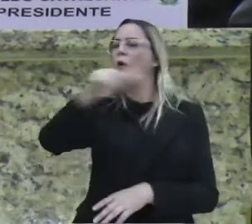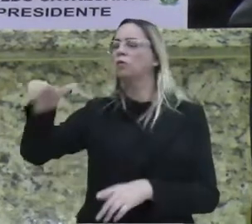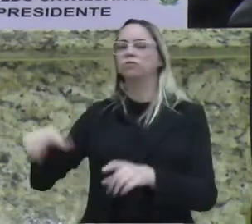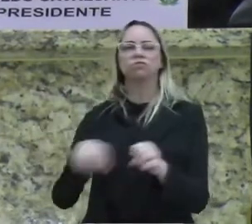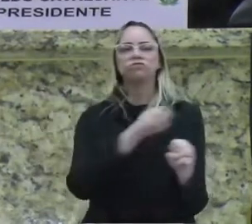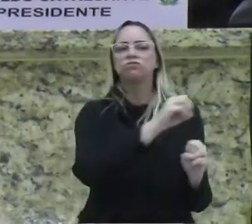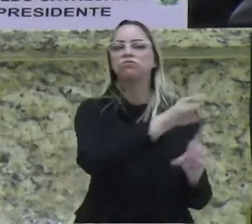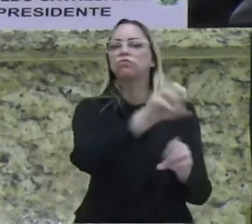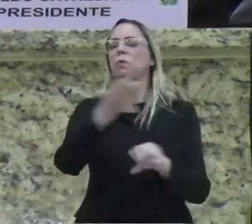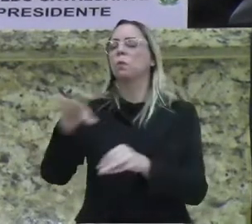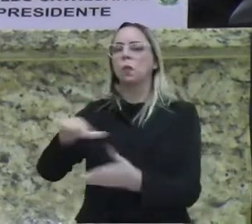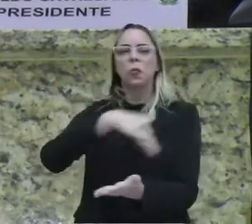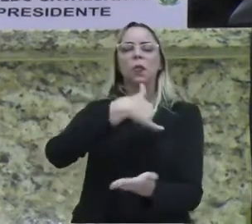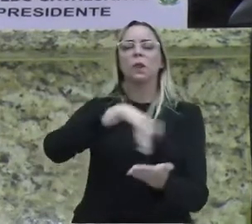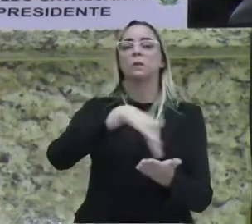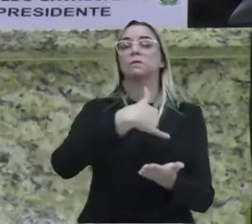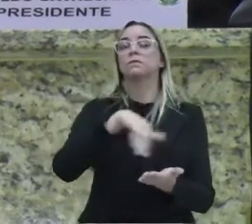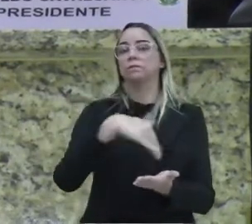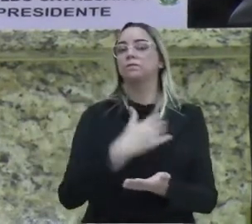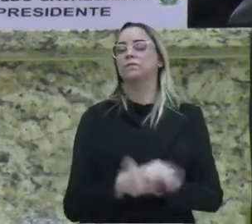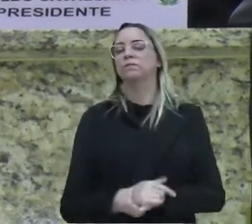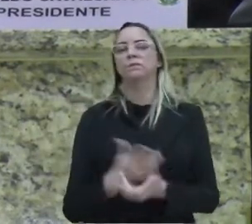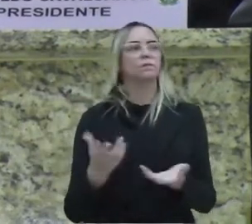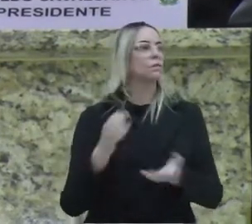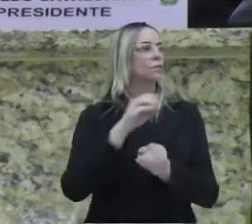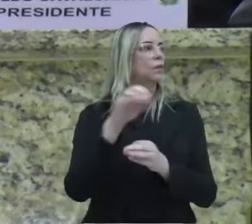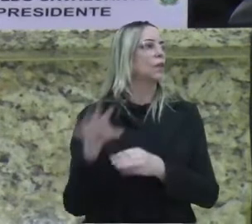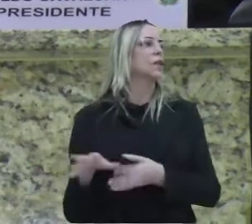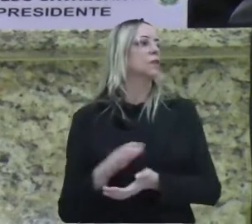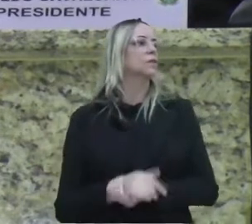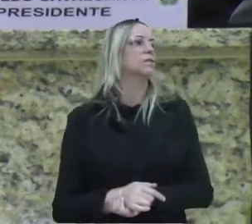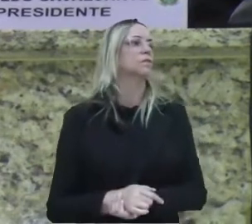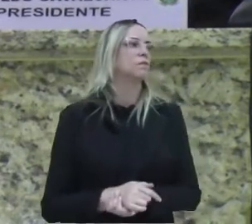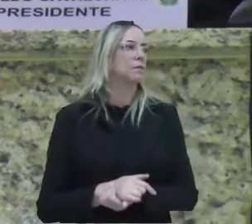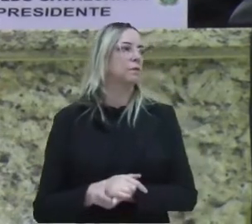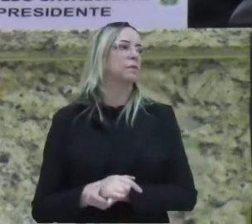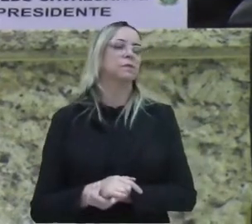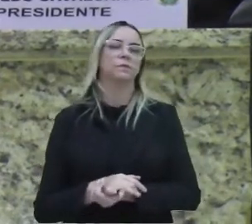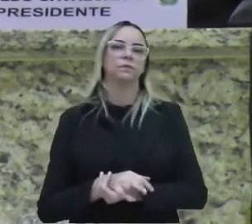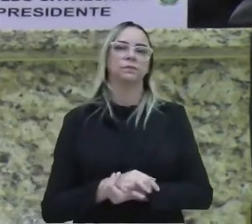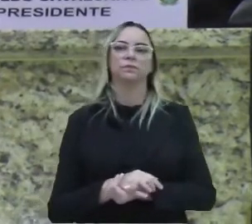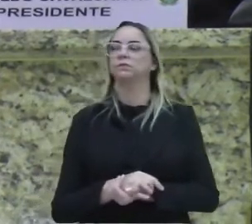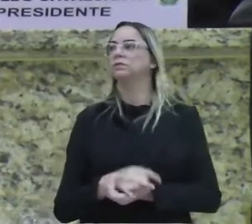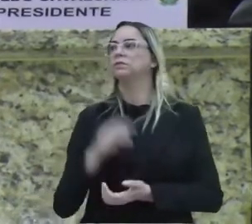recebido, até porque a lei também do Fundeb foi do ano passado.